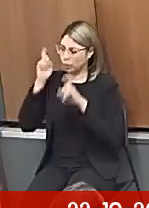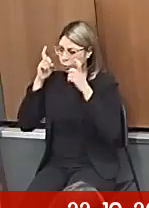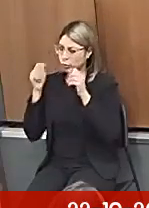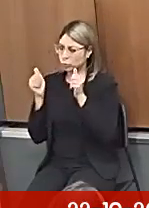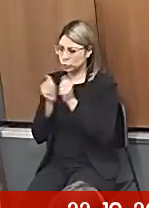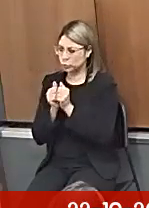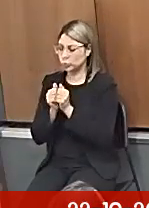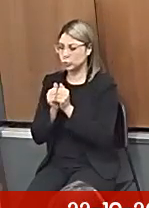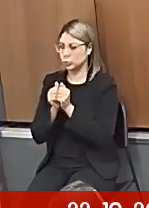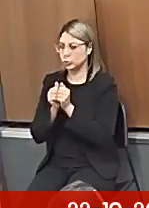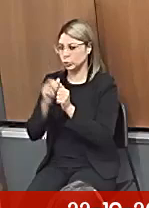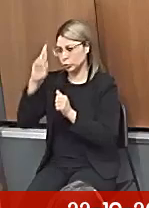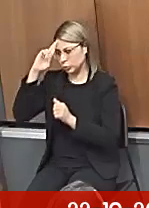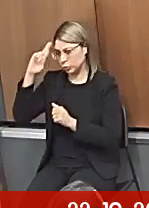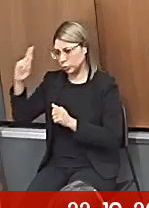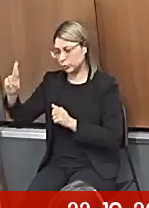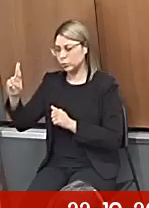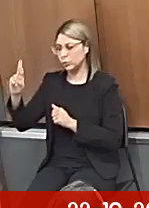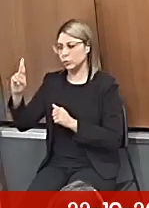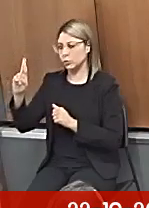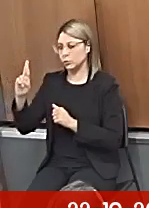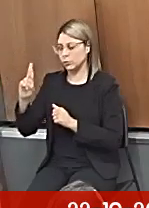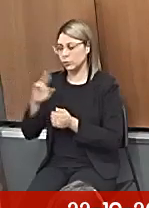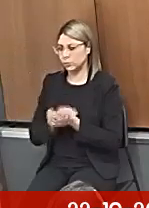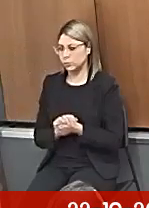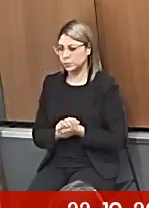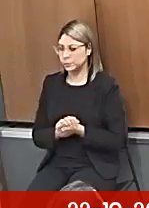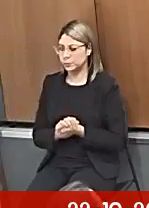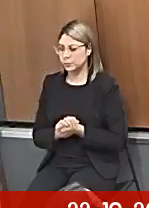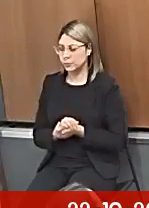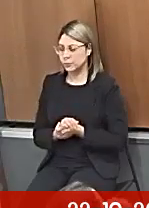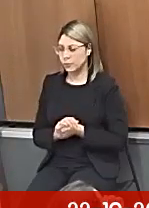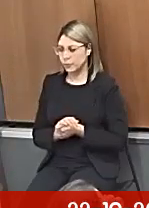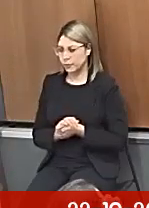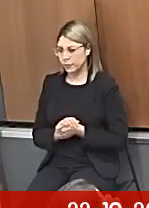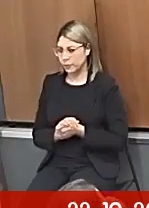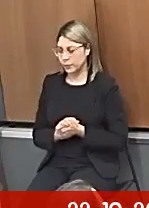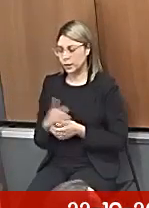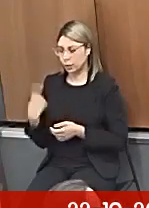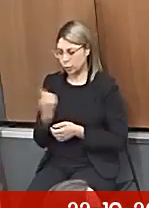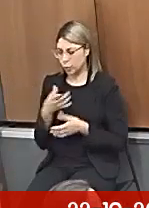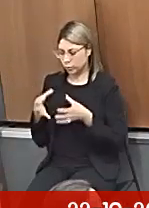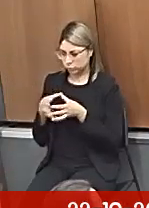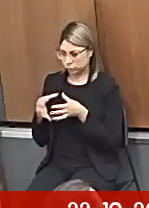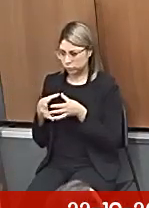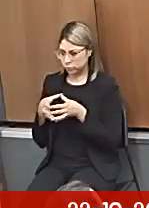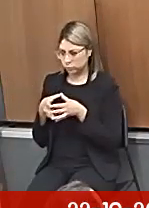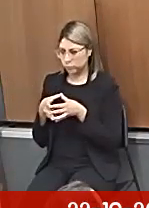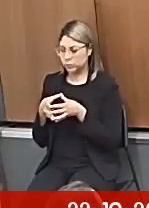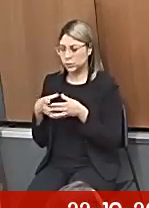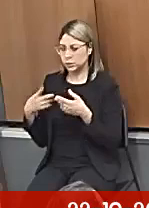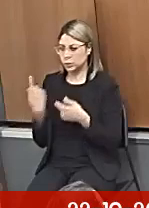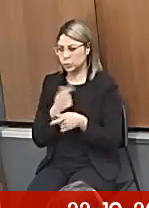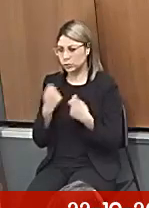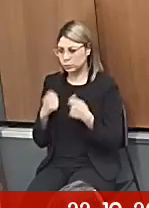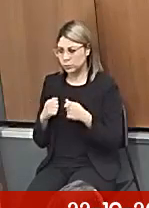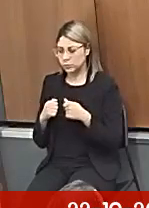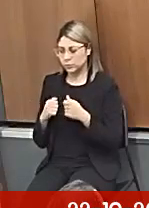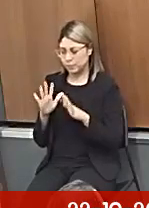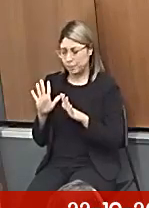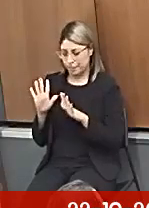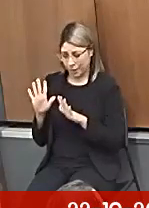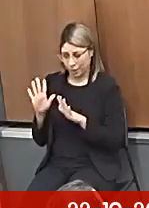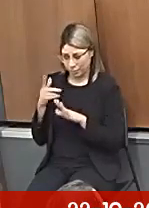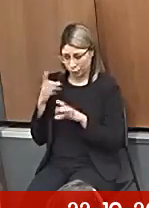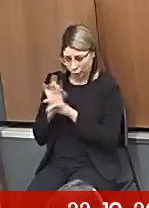do Bernoulli, porque é isso. Pois é, que a gente, enquanto comissão, a gente queria... Sim, deixa